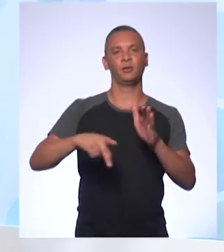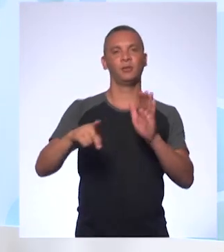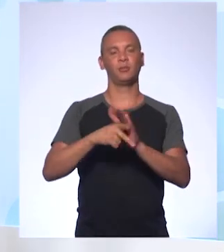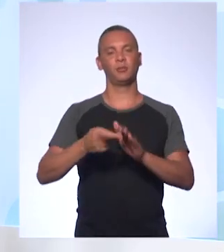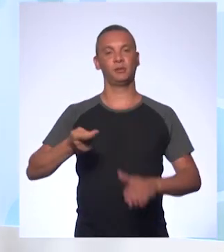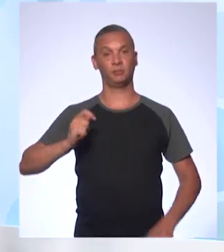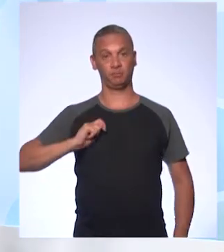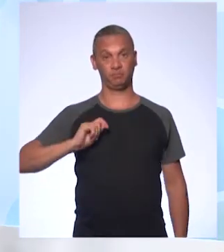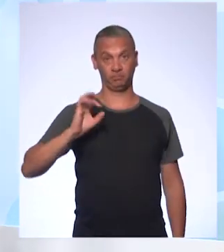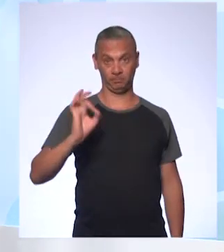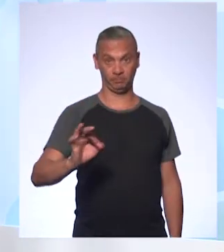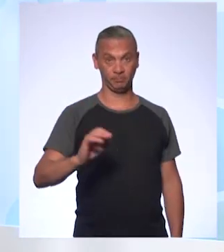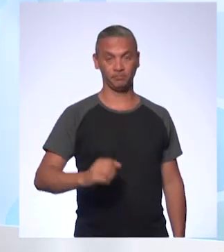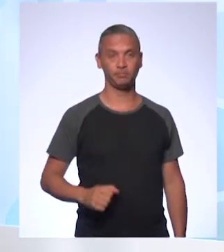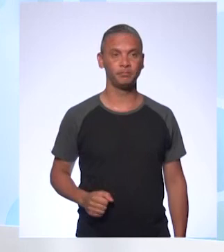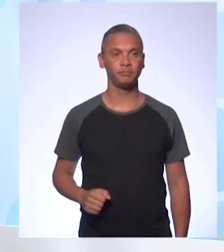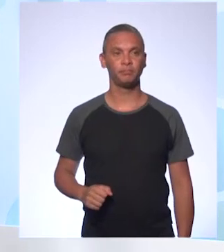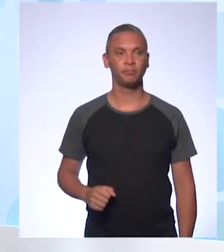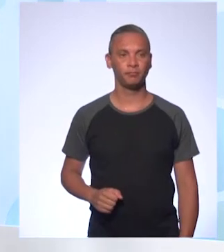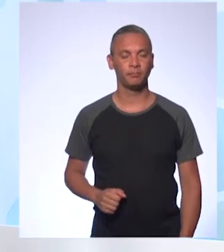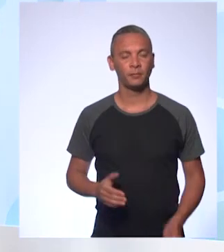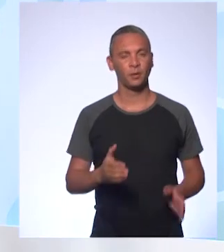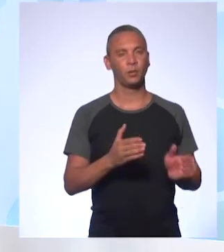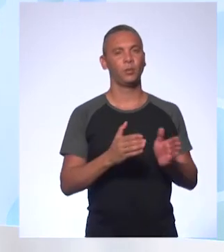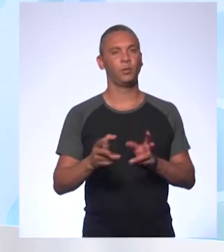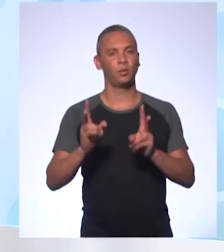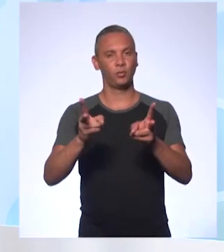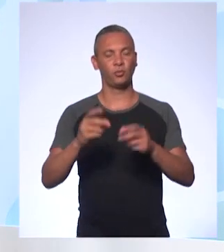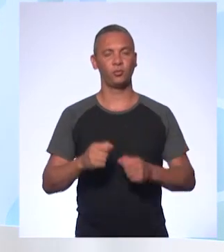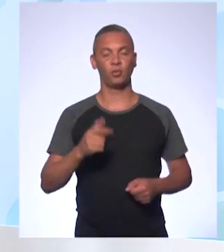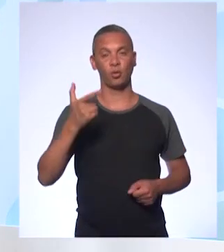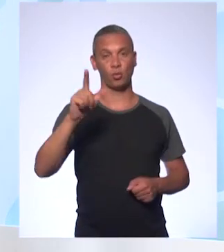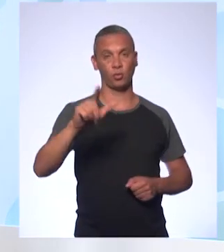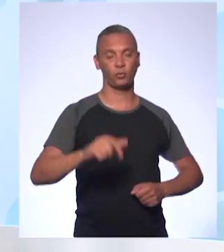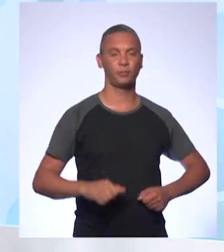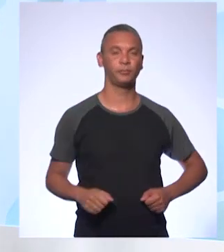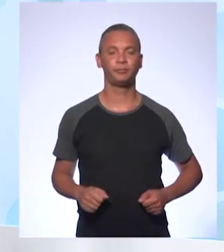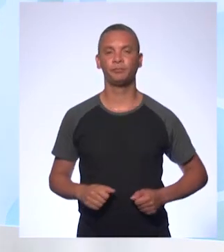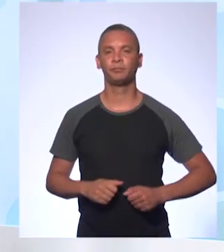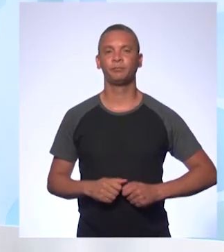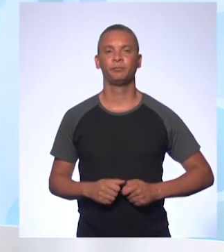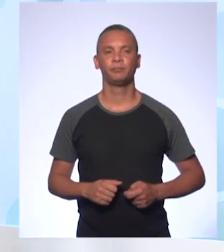hispânica, certo? Então, seguimos para a próxima questão.